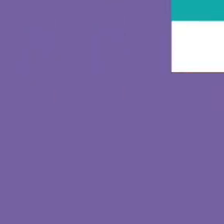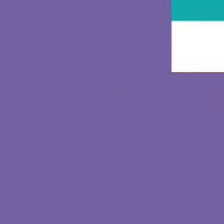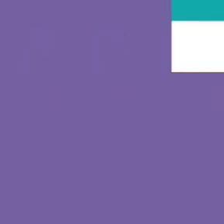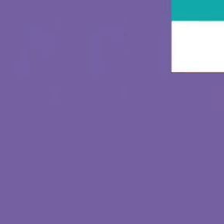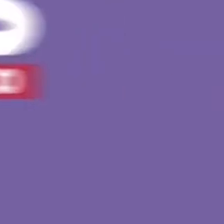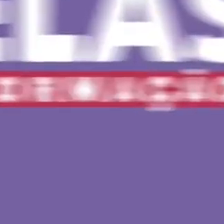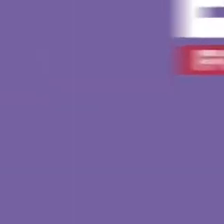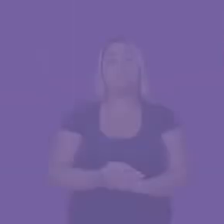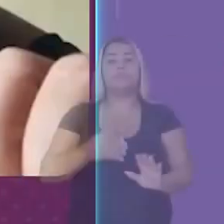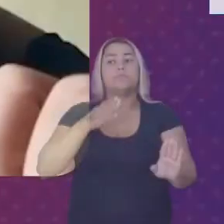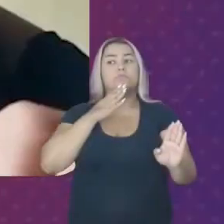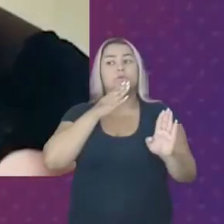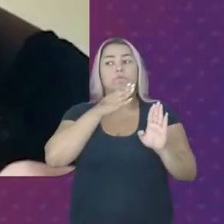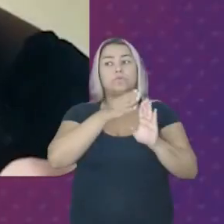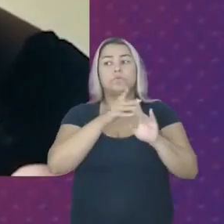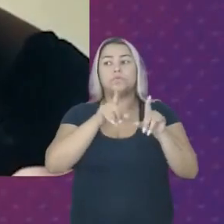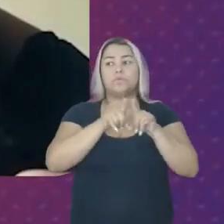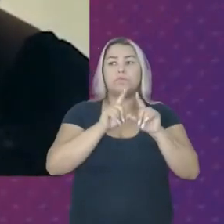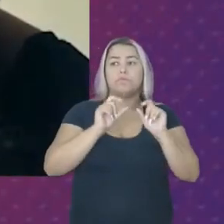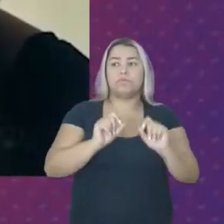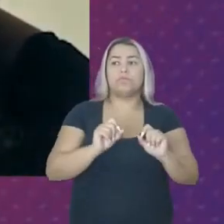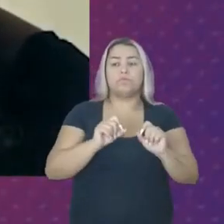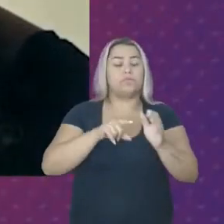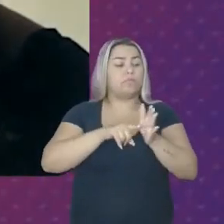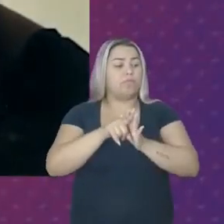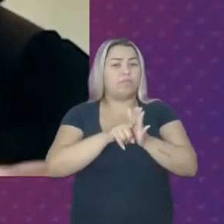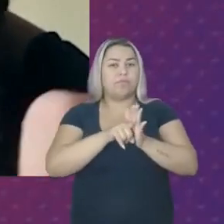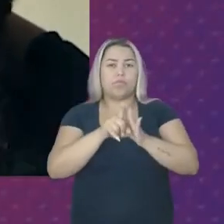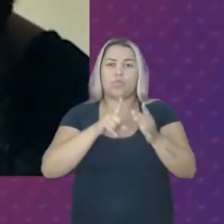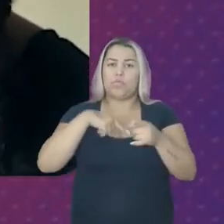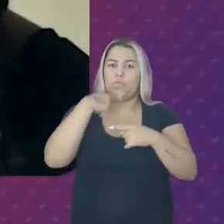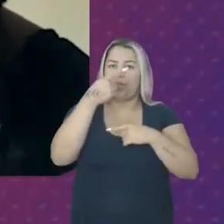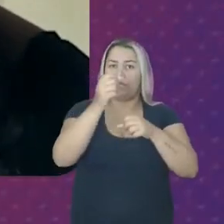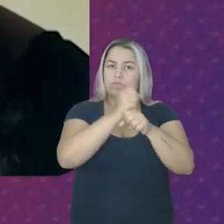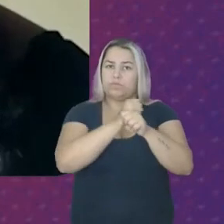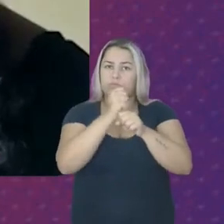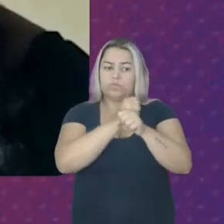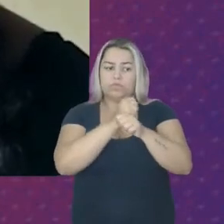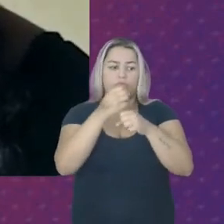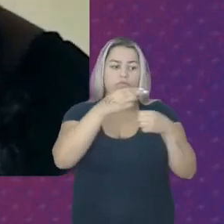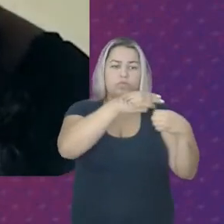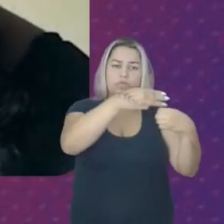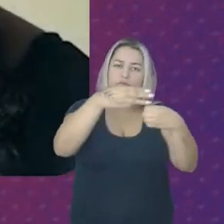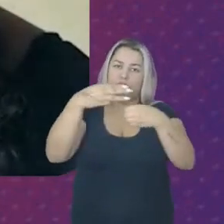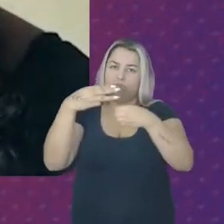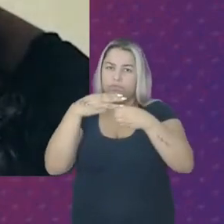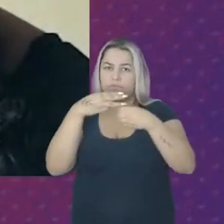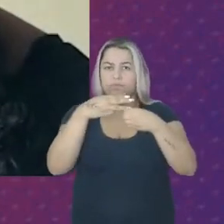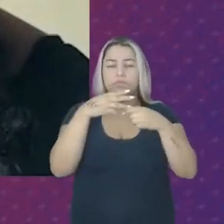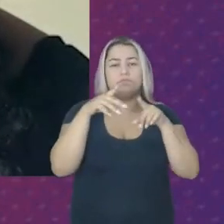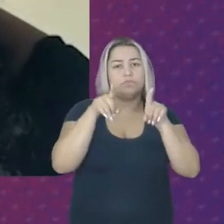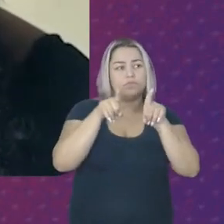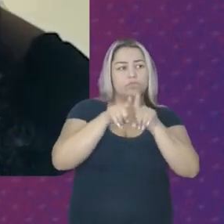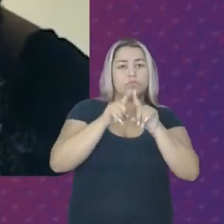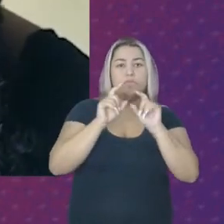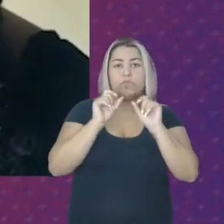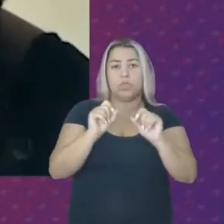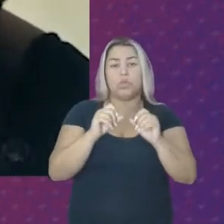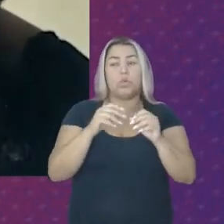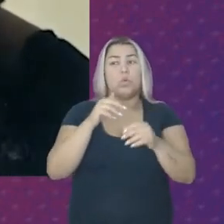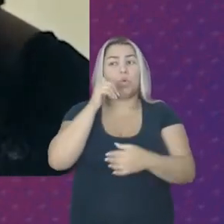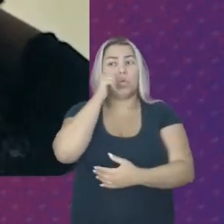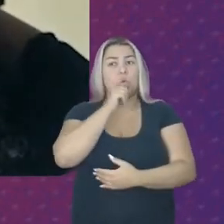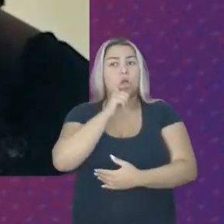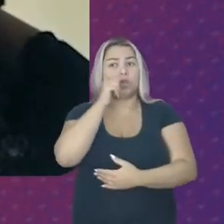E esses objetivos podem ser tratados nas campanhas do próximo ano, nos municípios em que vocês atuam, com as mulheres